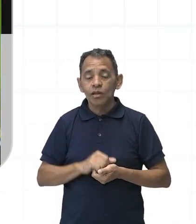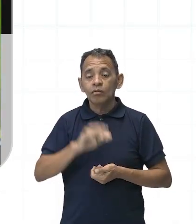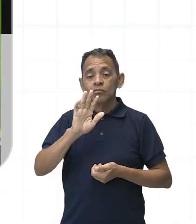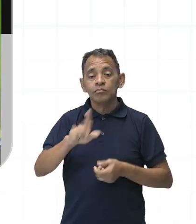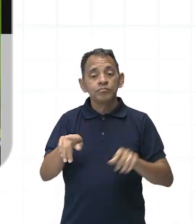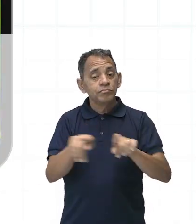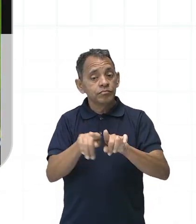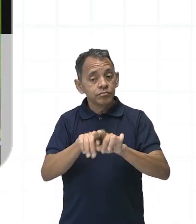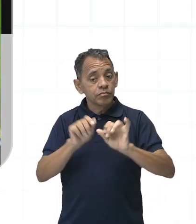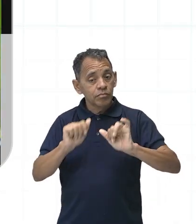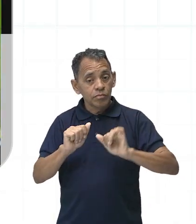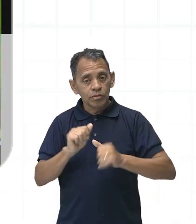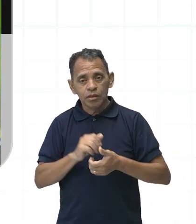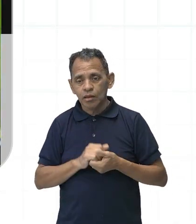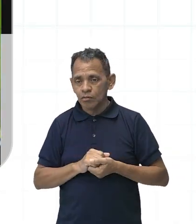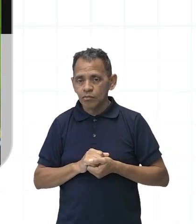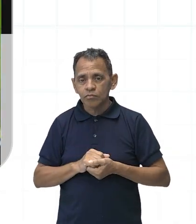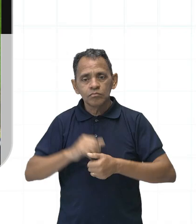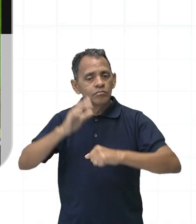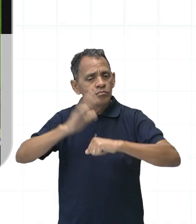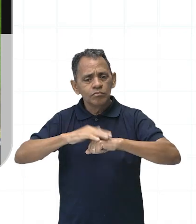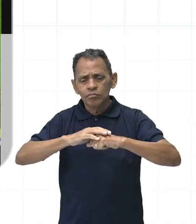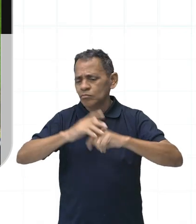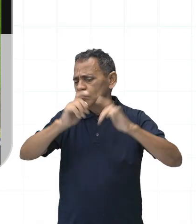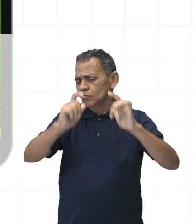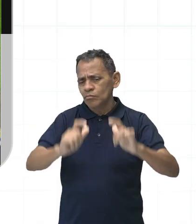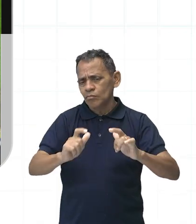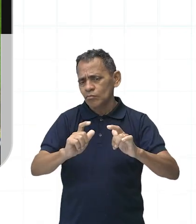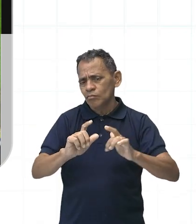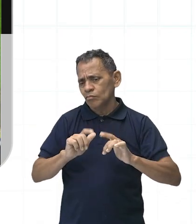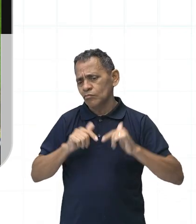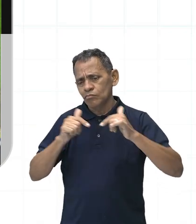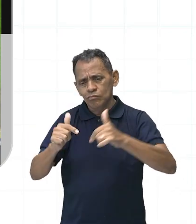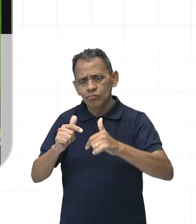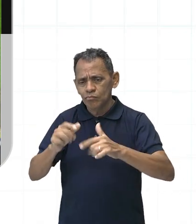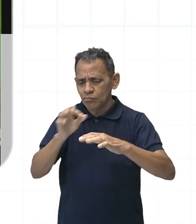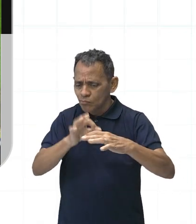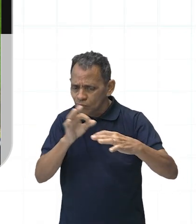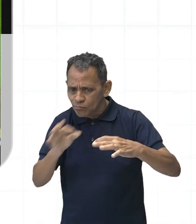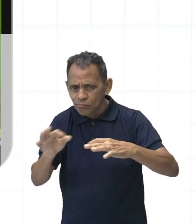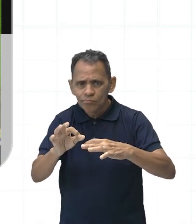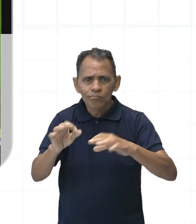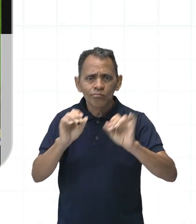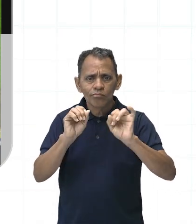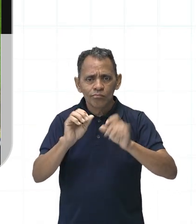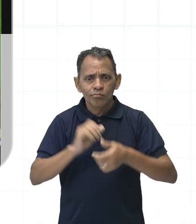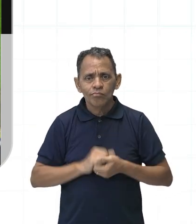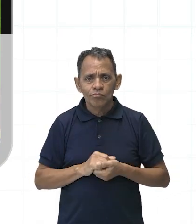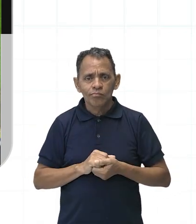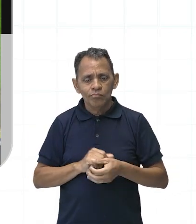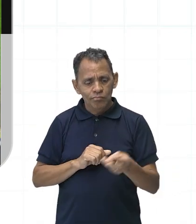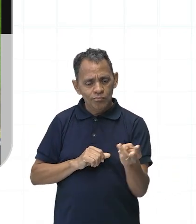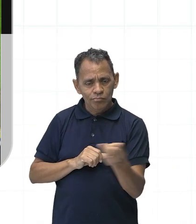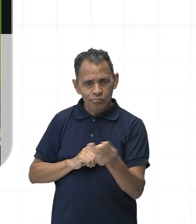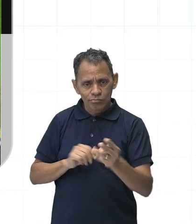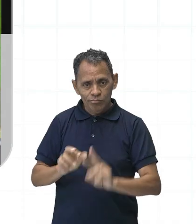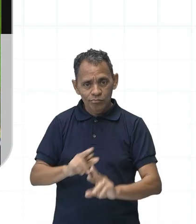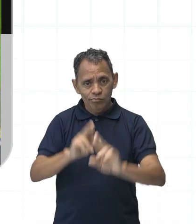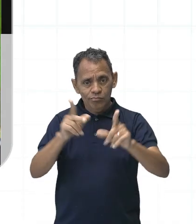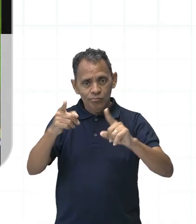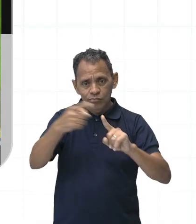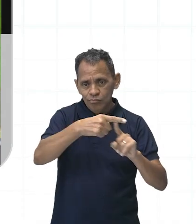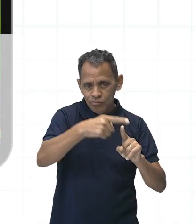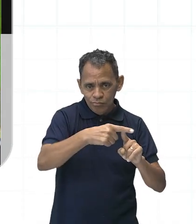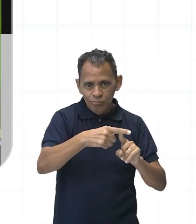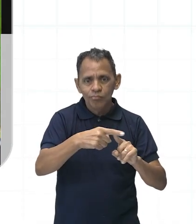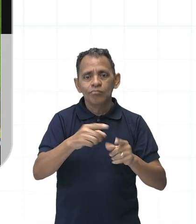realizar tudo em uma área só, somente atividade de agricultura, né, com o cultivo ali de 3 diferentes tipos